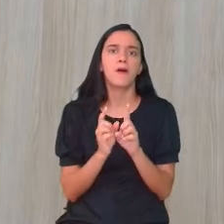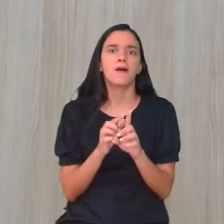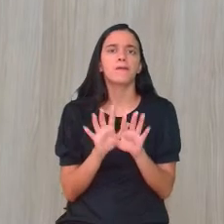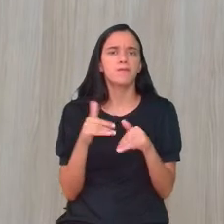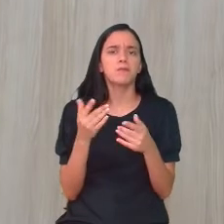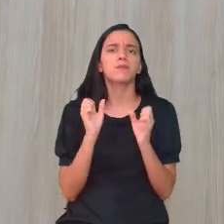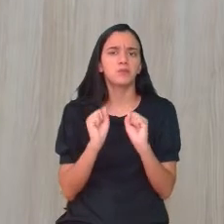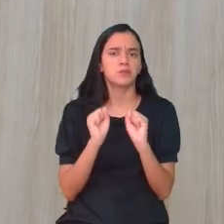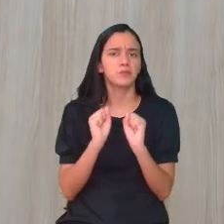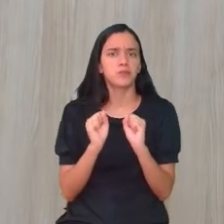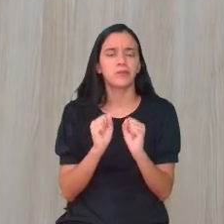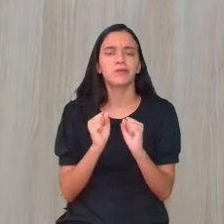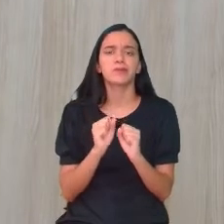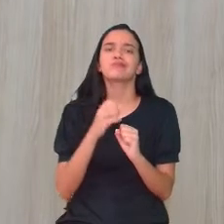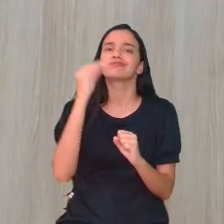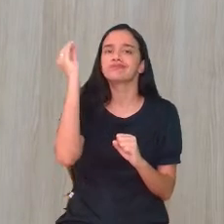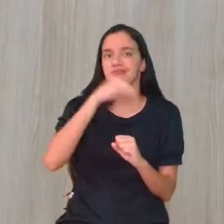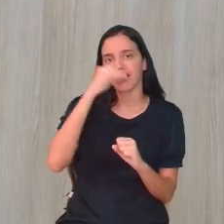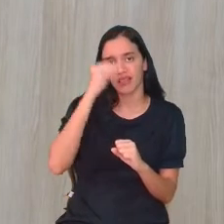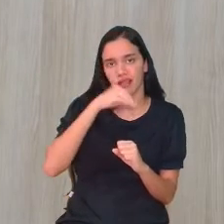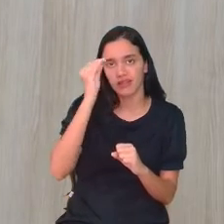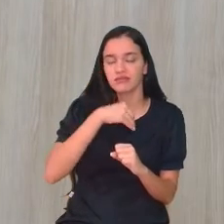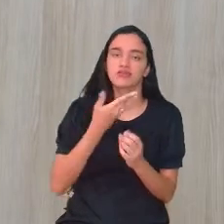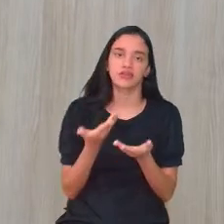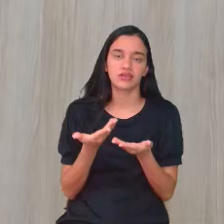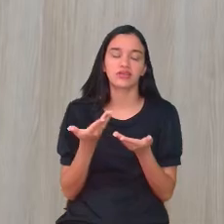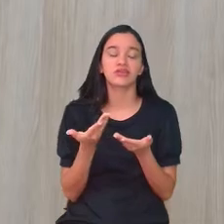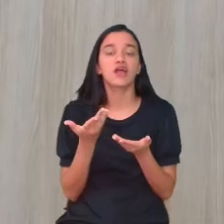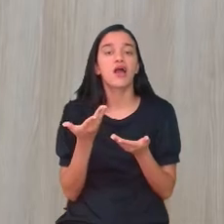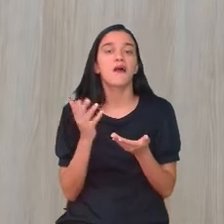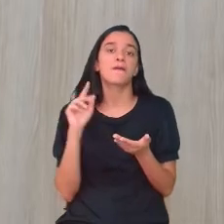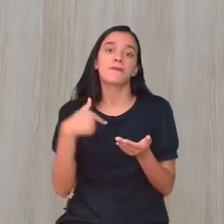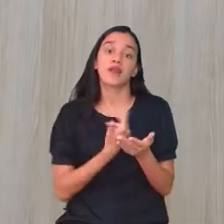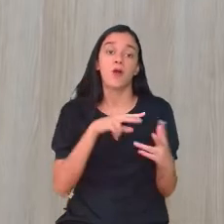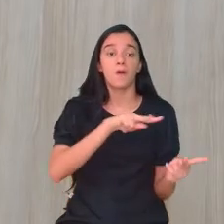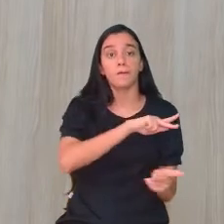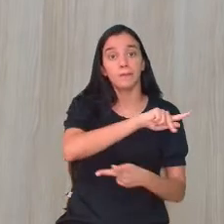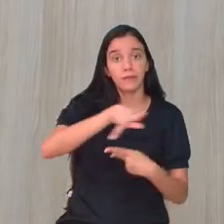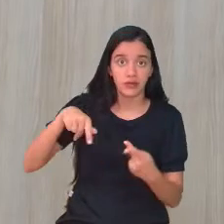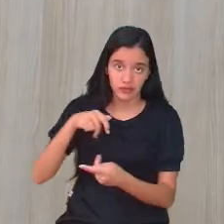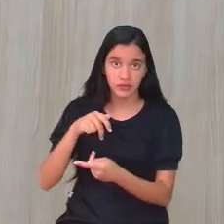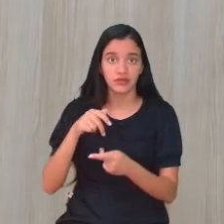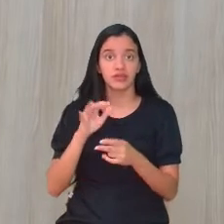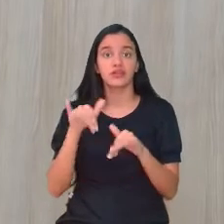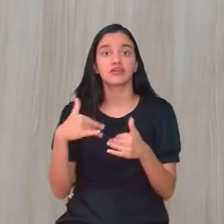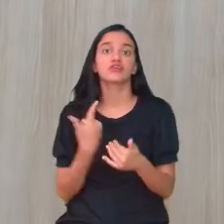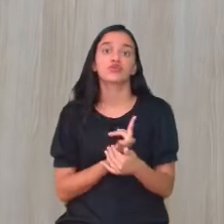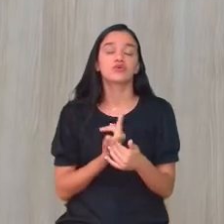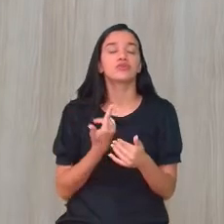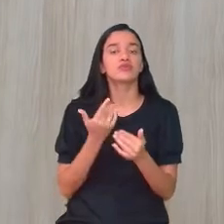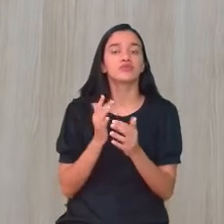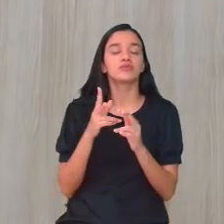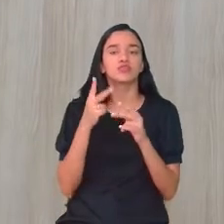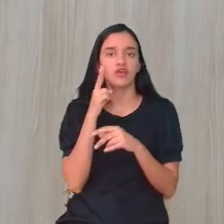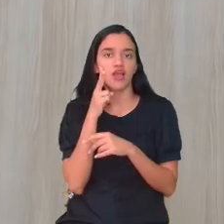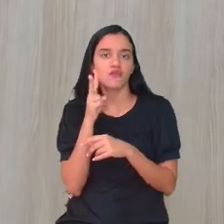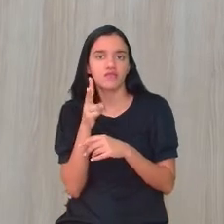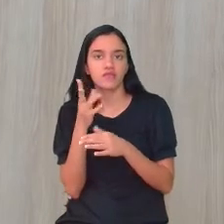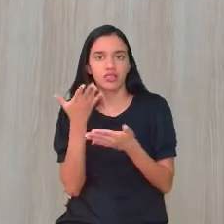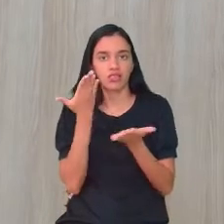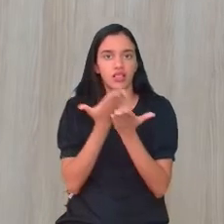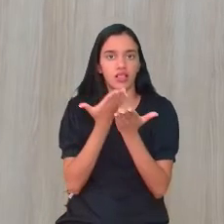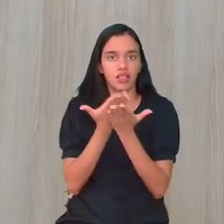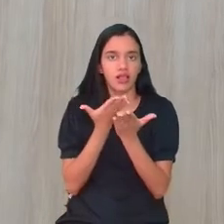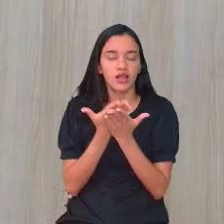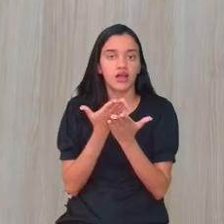muito prejudicial, né, para a humanidade. A gente vai observar exatamente aqui, né, com a aula, que a